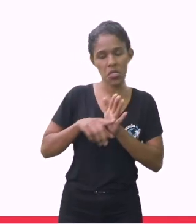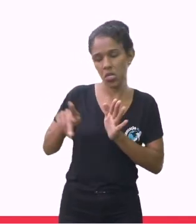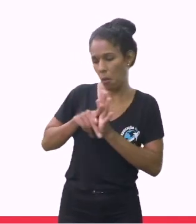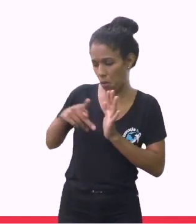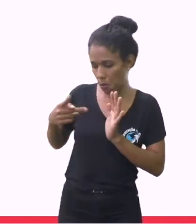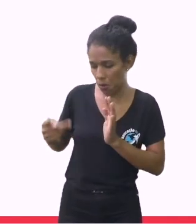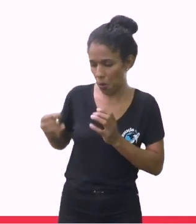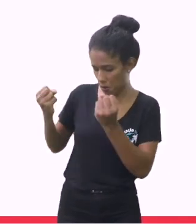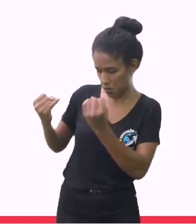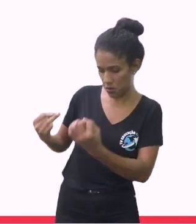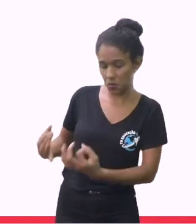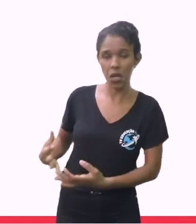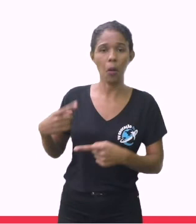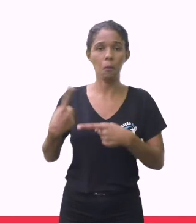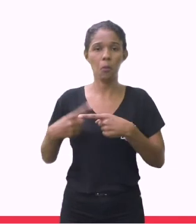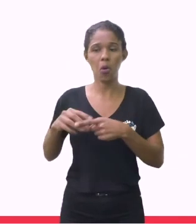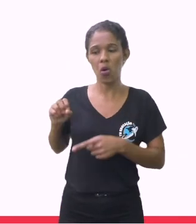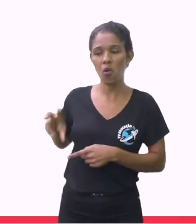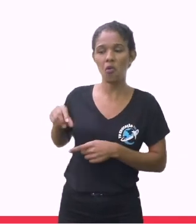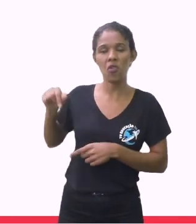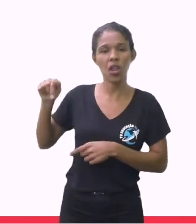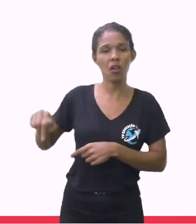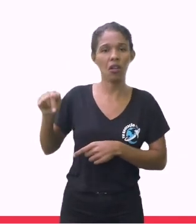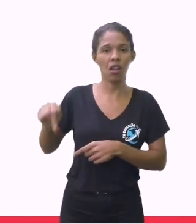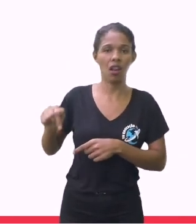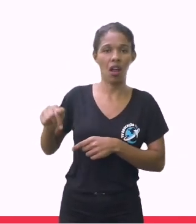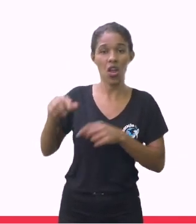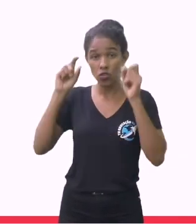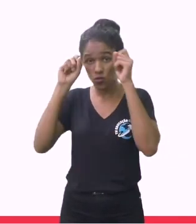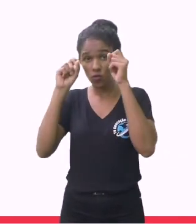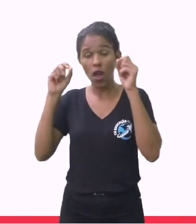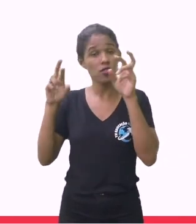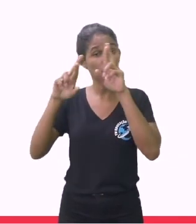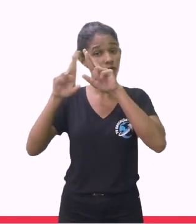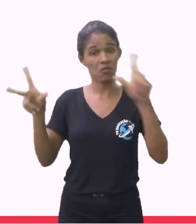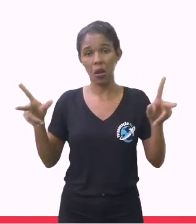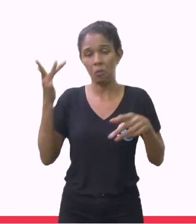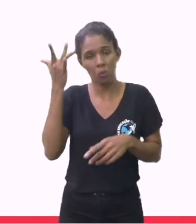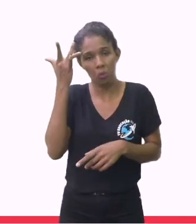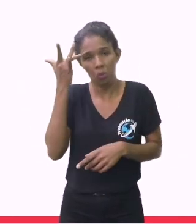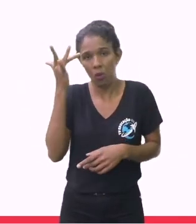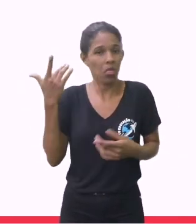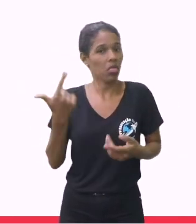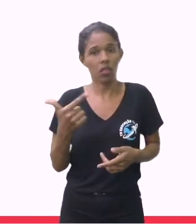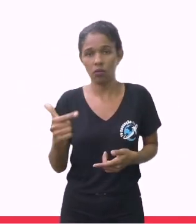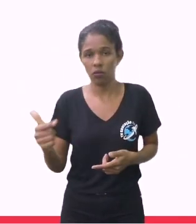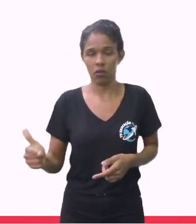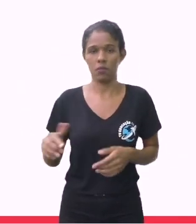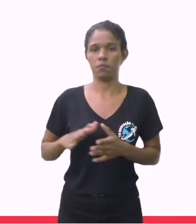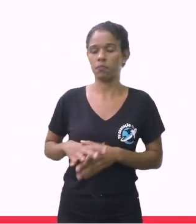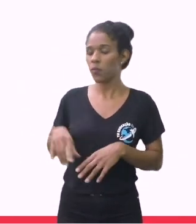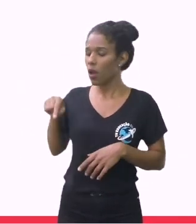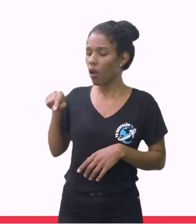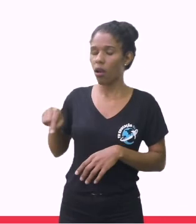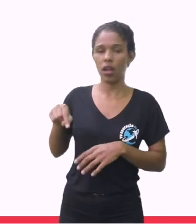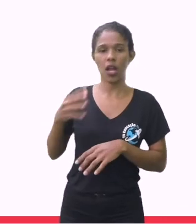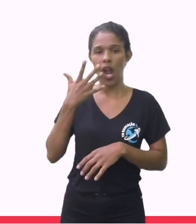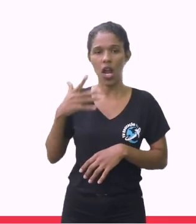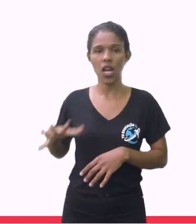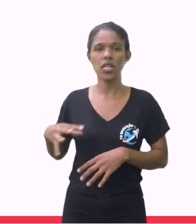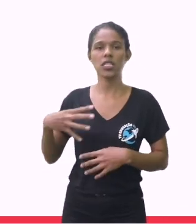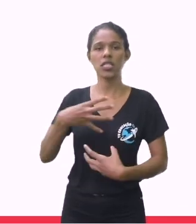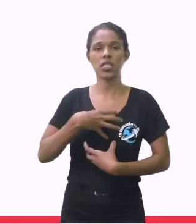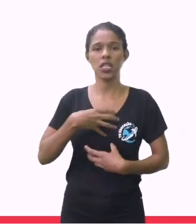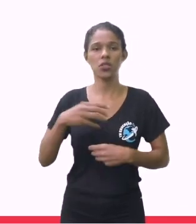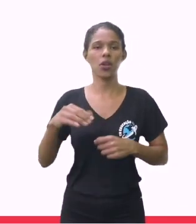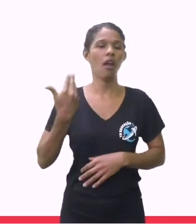que expliquem o comportamento do vírus nessa faixa etária. Os principais sintomas observados são febre, tosse